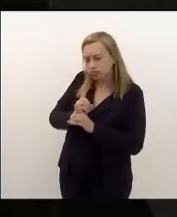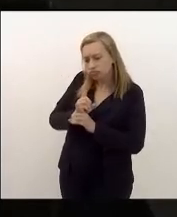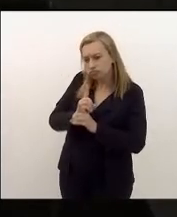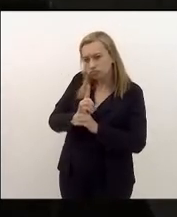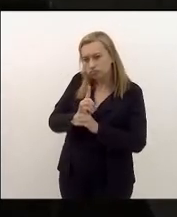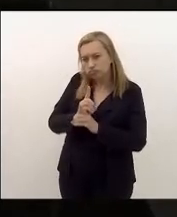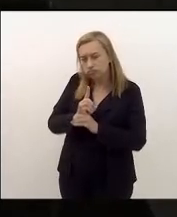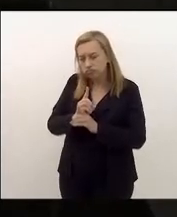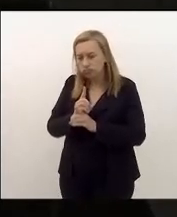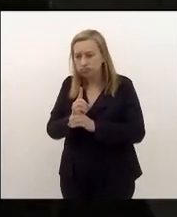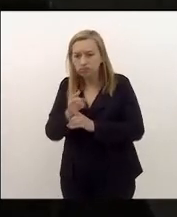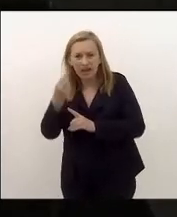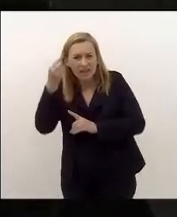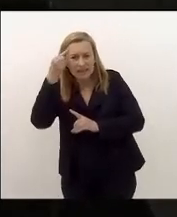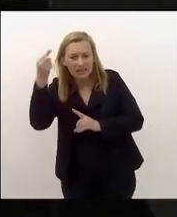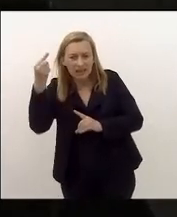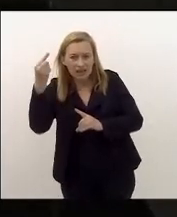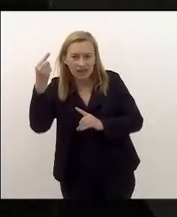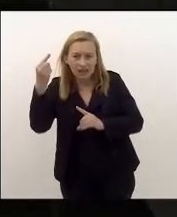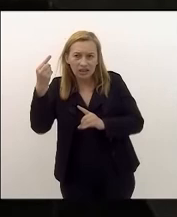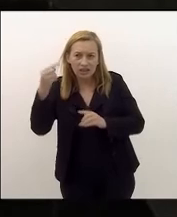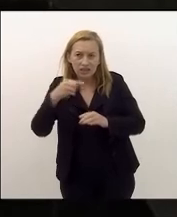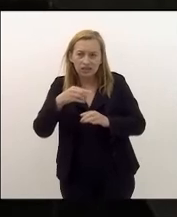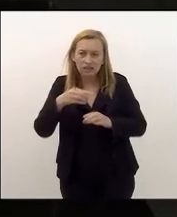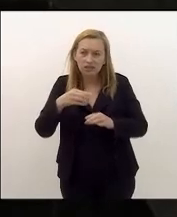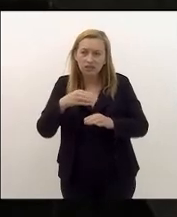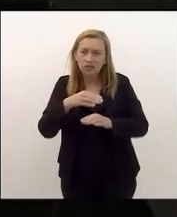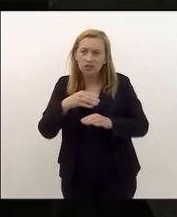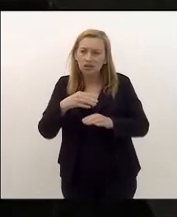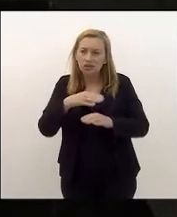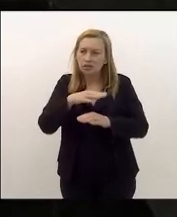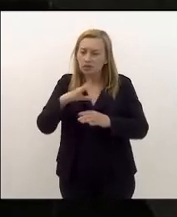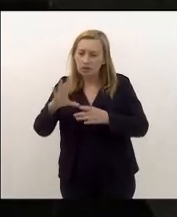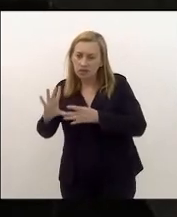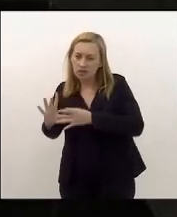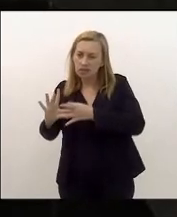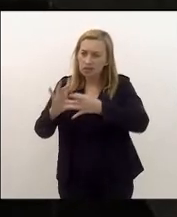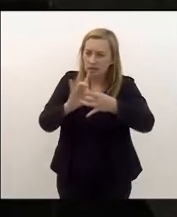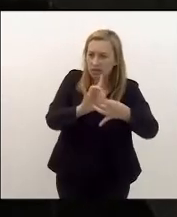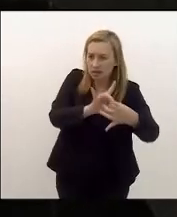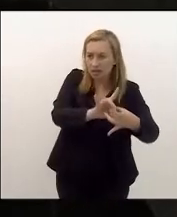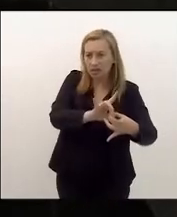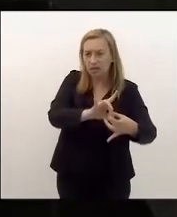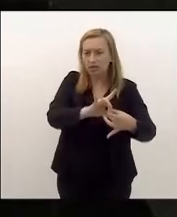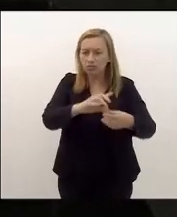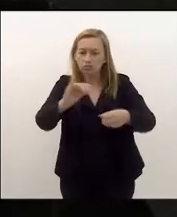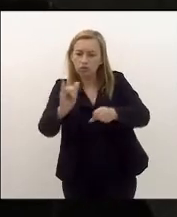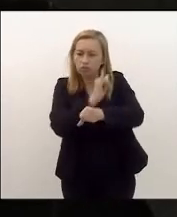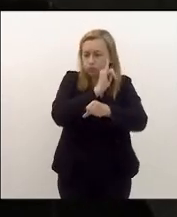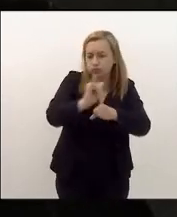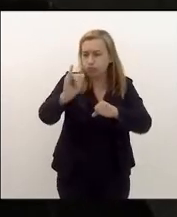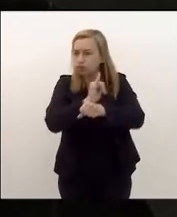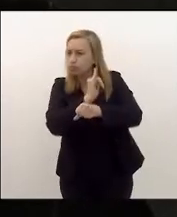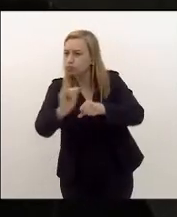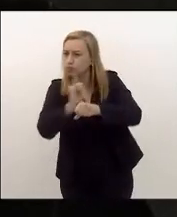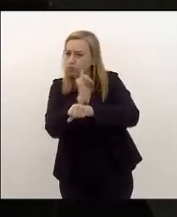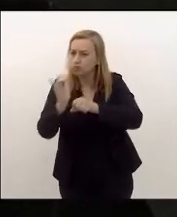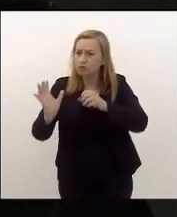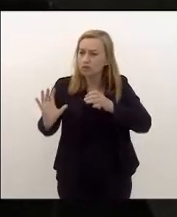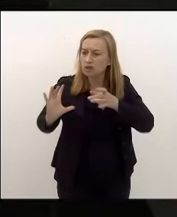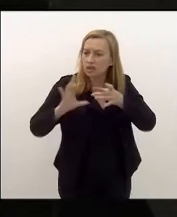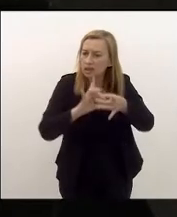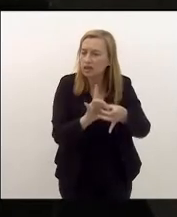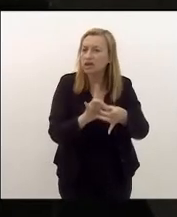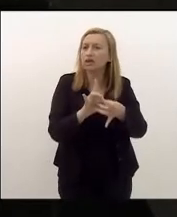de entes que se associam, que se articulam, que se integram de